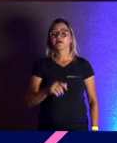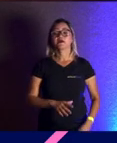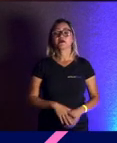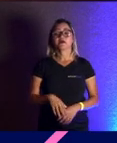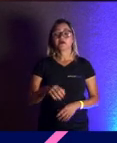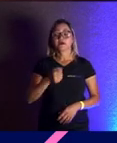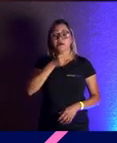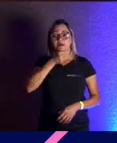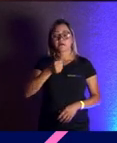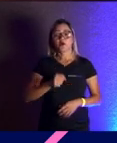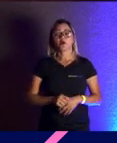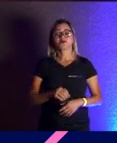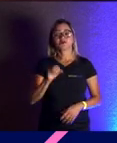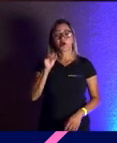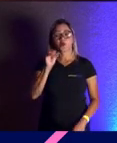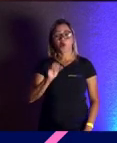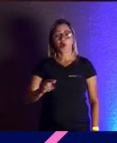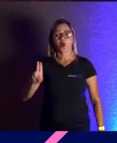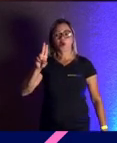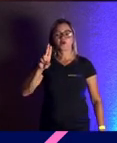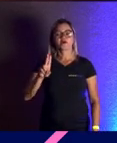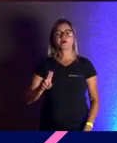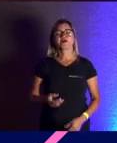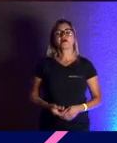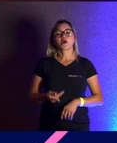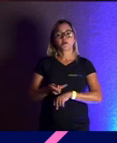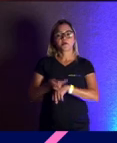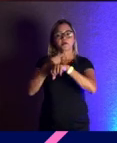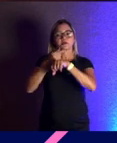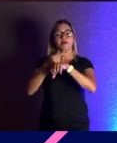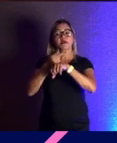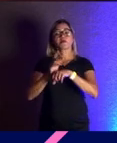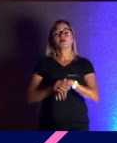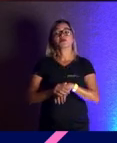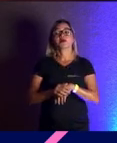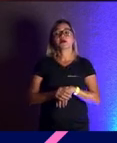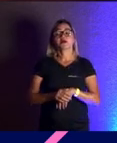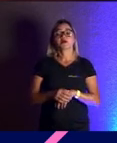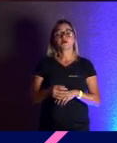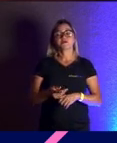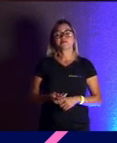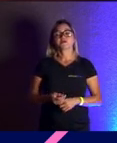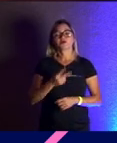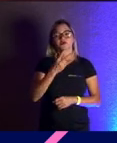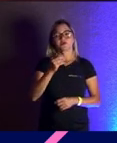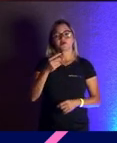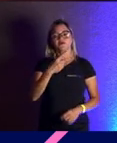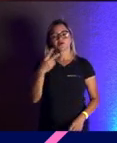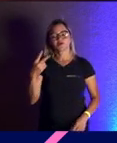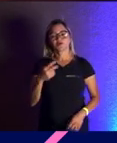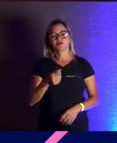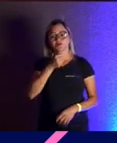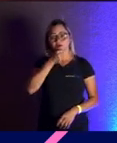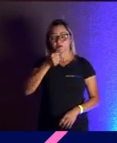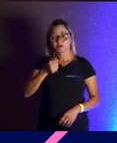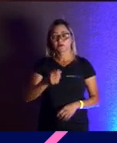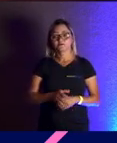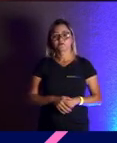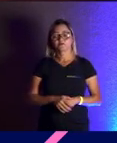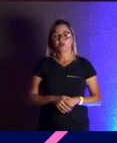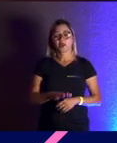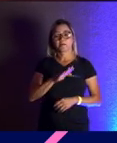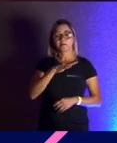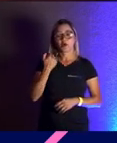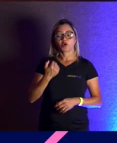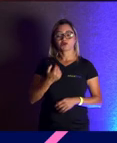Núcleo Investigativo da UOL, vencedora do Prêmio da Liga de Todos os Direitos Humanos de 2022, que é reportagem mais sensível de